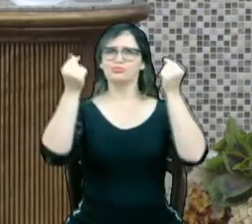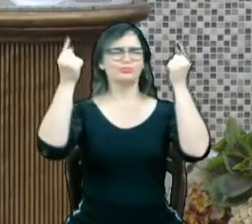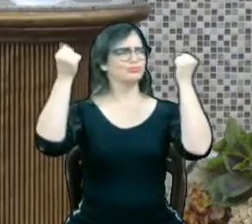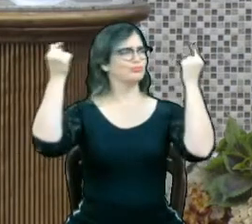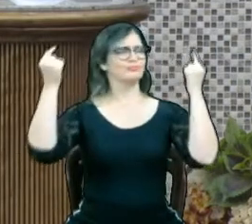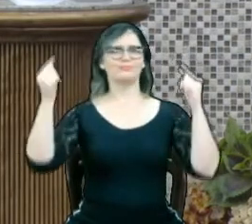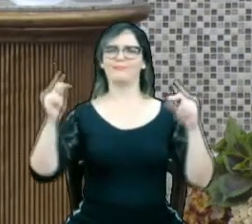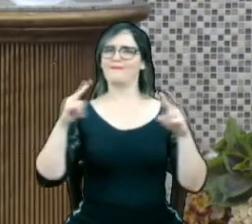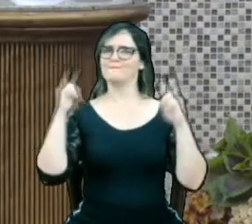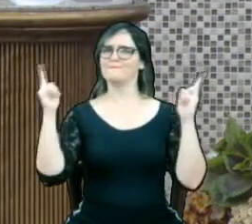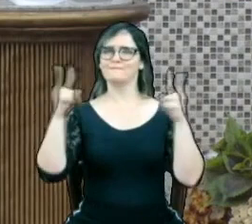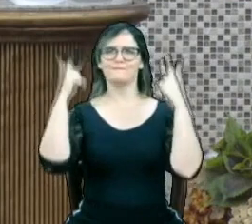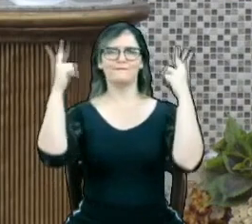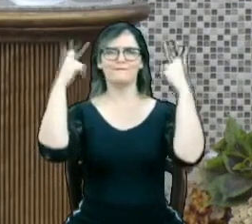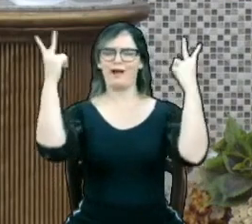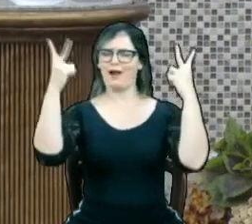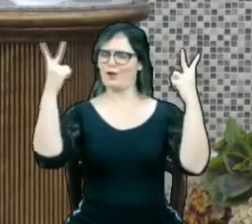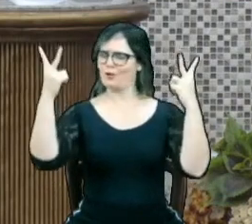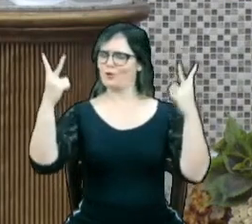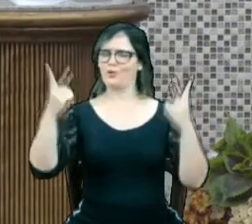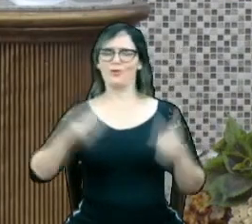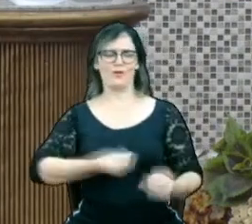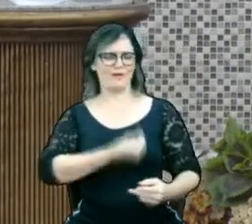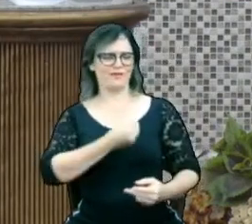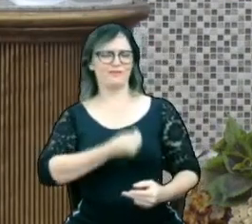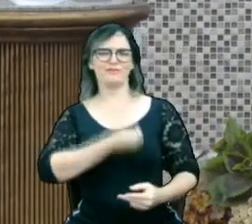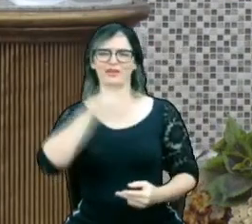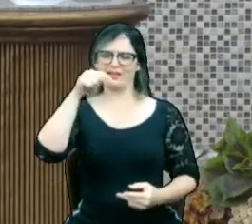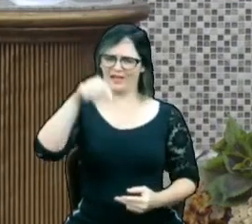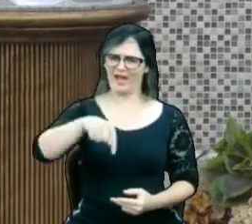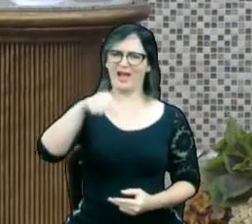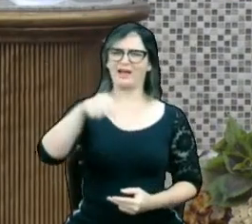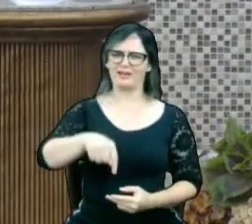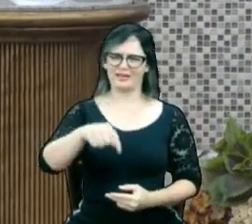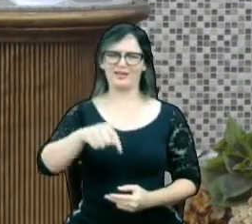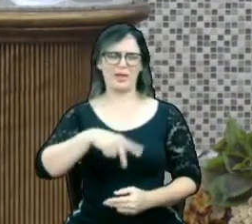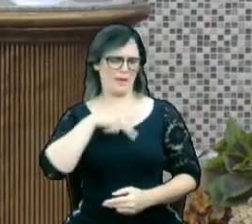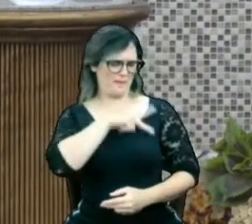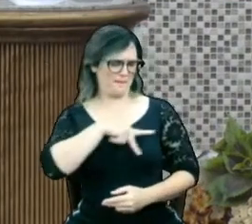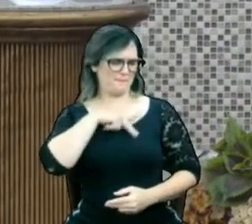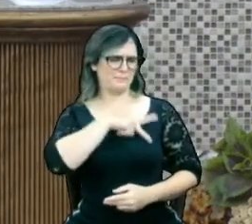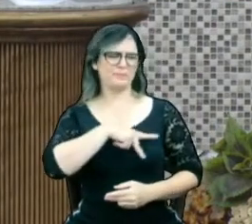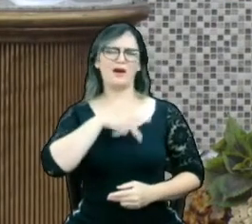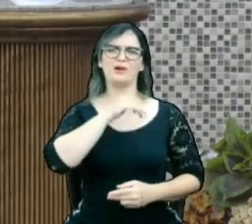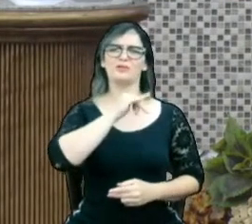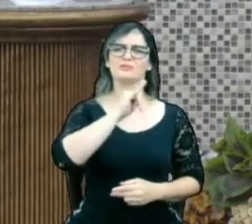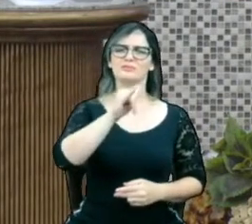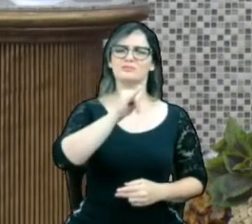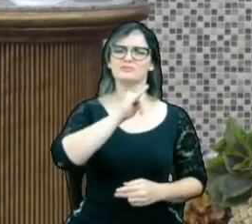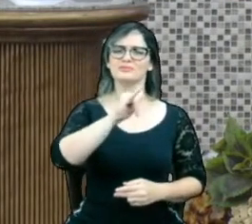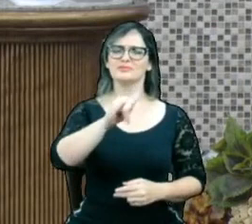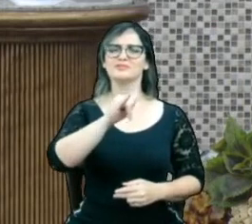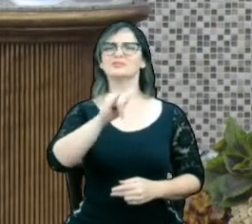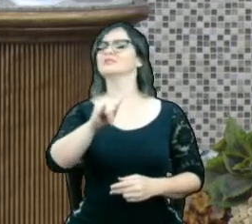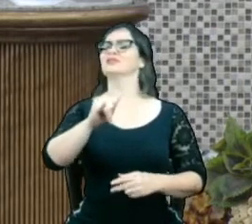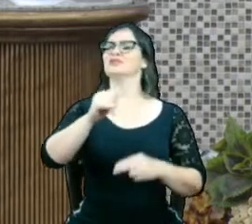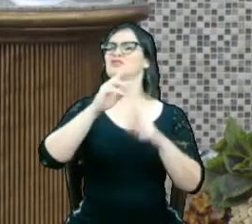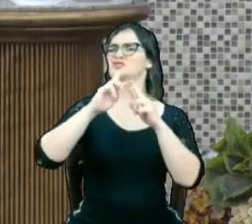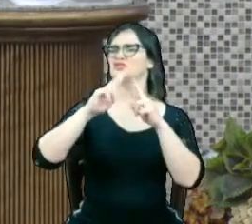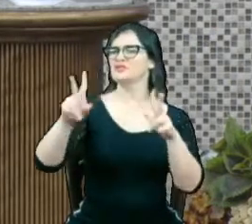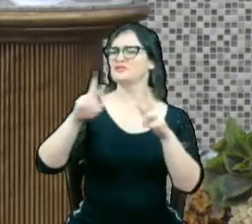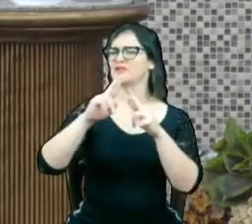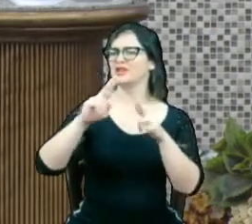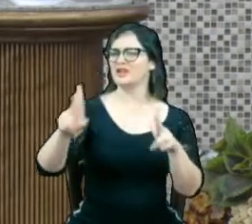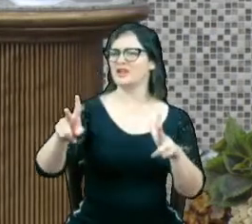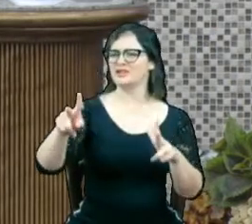ter aqui nessa vida é por isso que Paulo disse não somos como os demais que não têm esperança nós temos